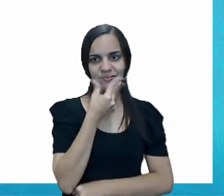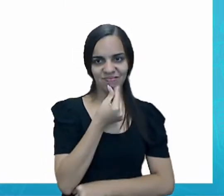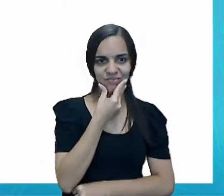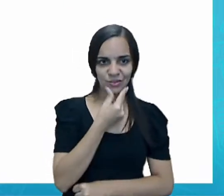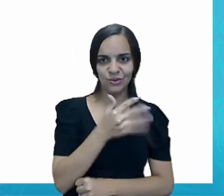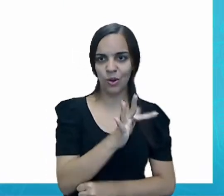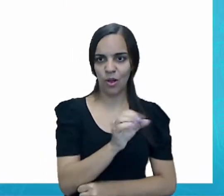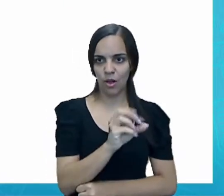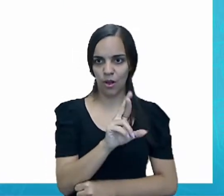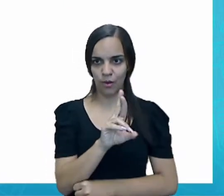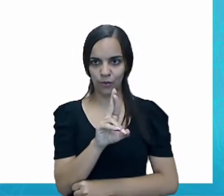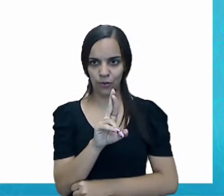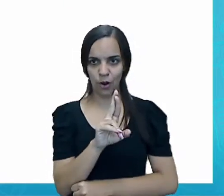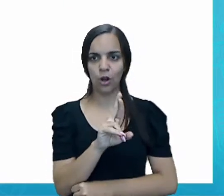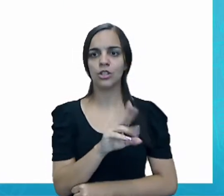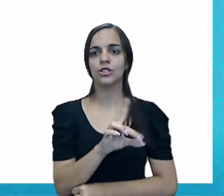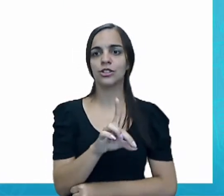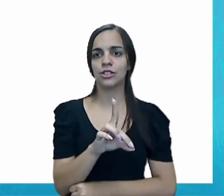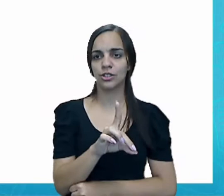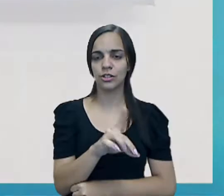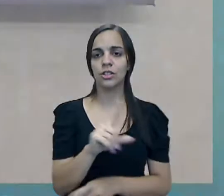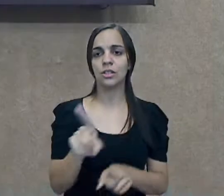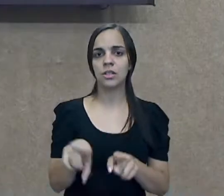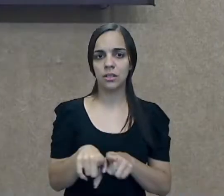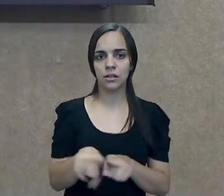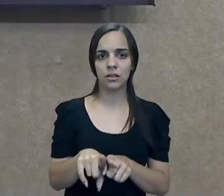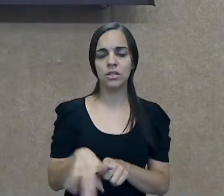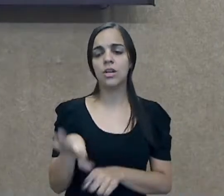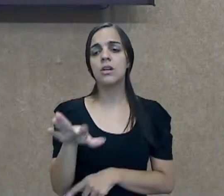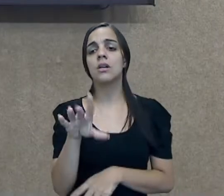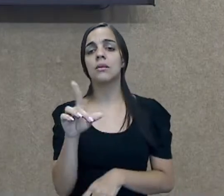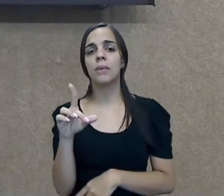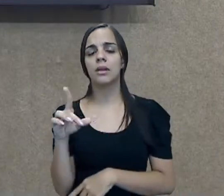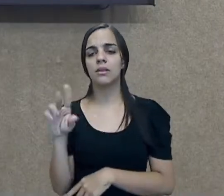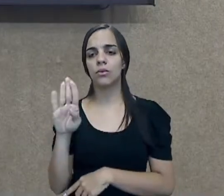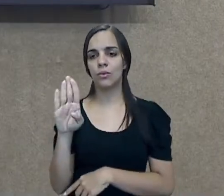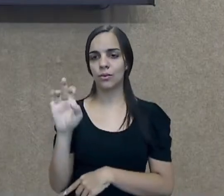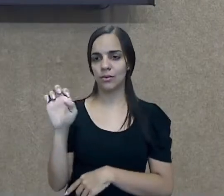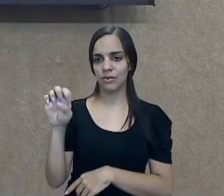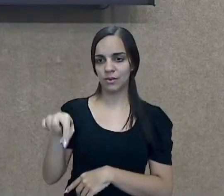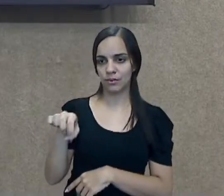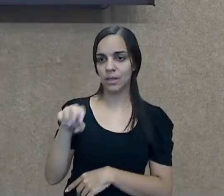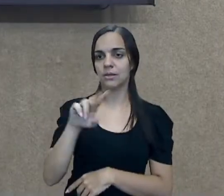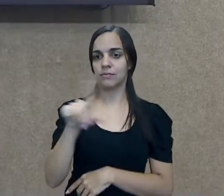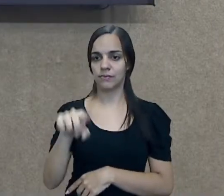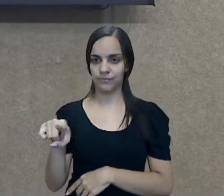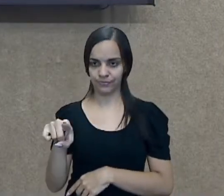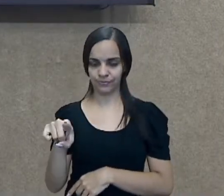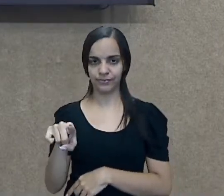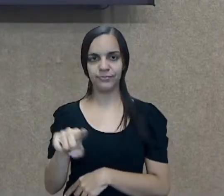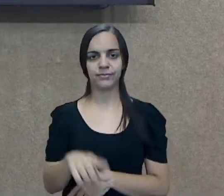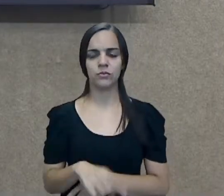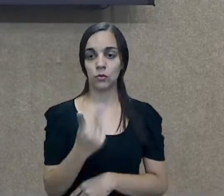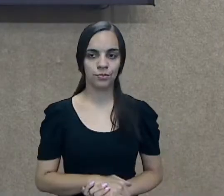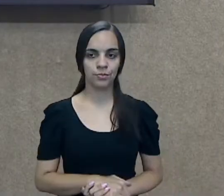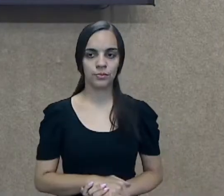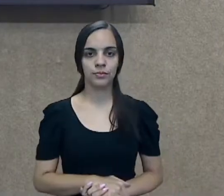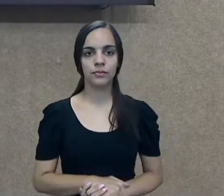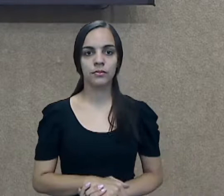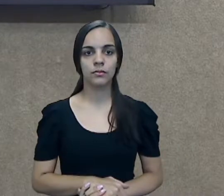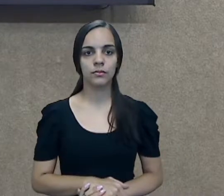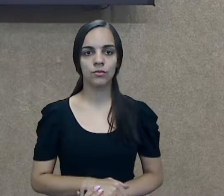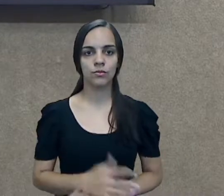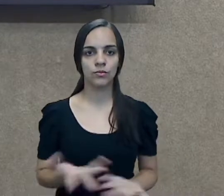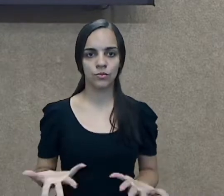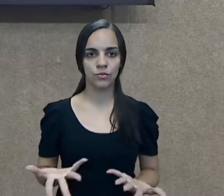dia, com os famosos carros da Ford e também os famosos carros da Mercedes-Benz.